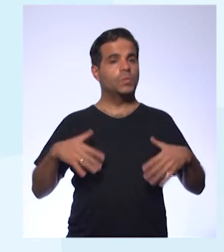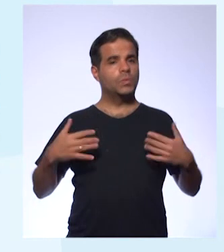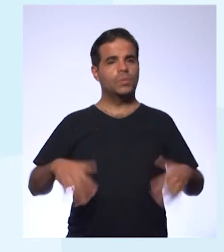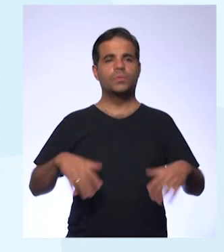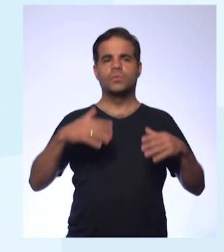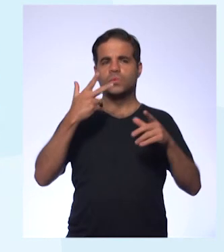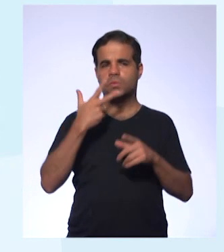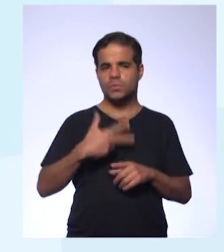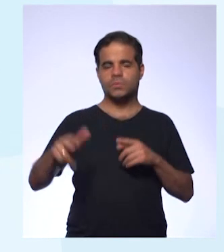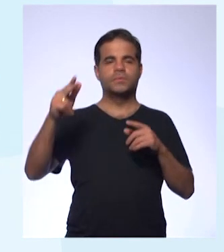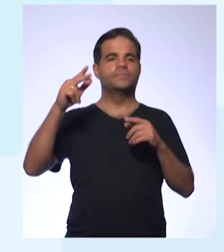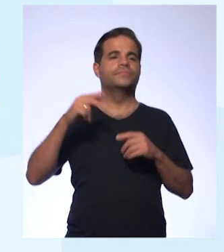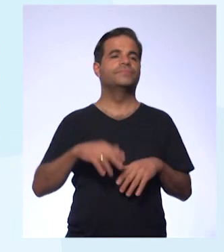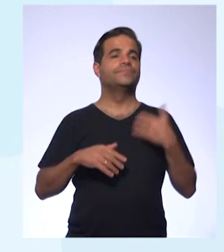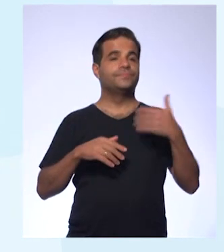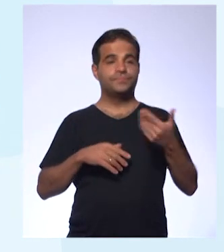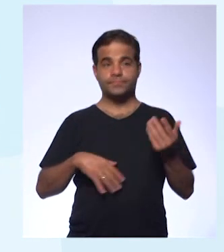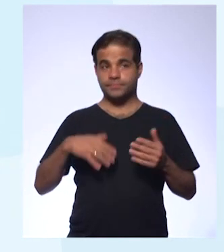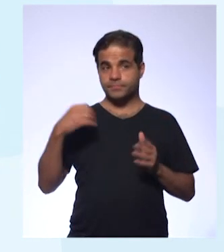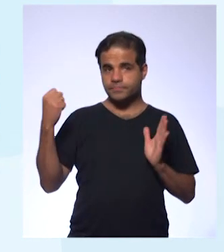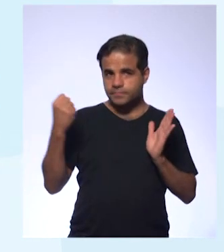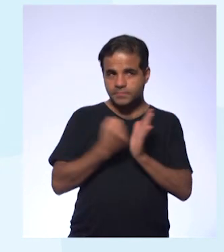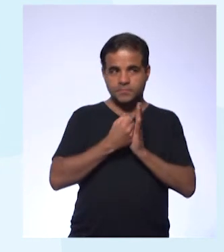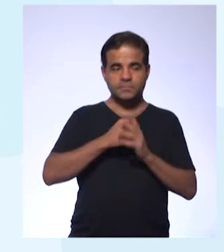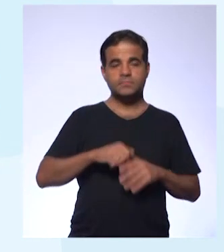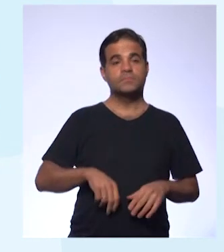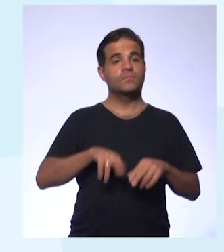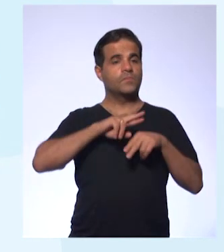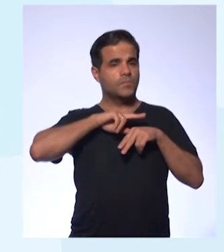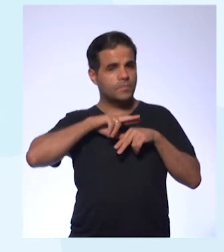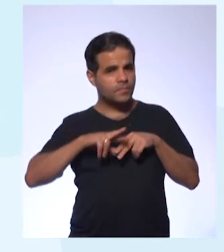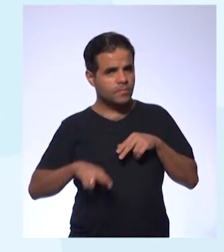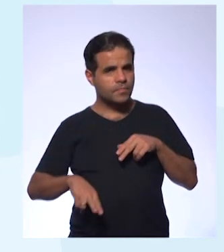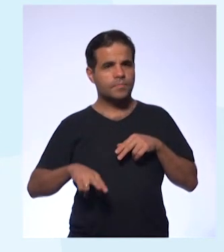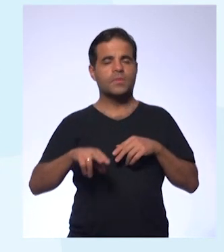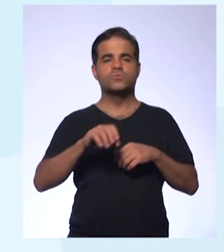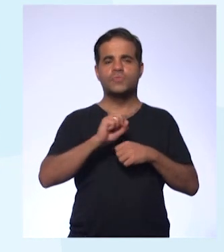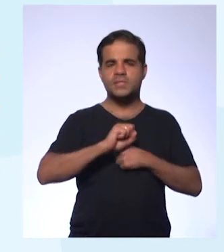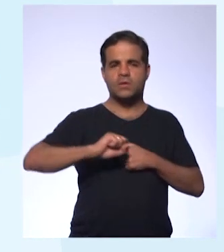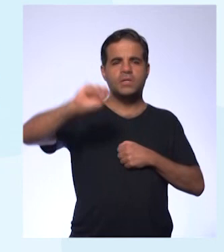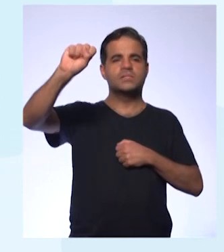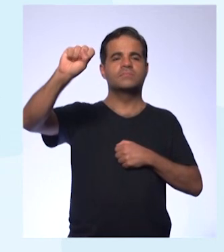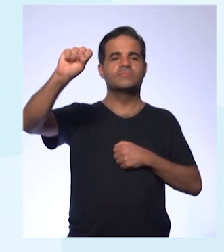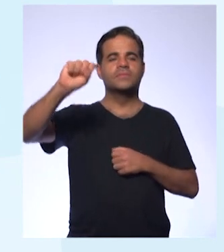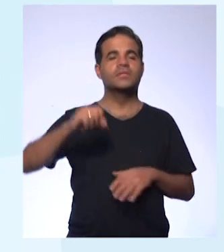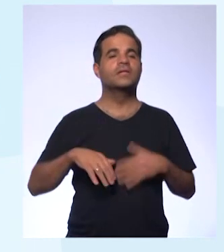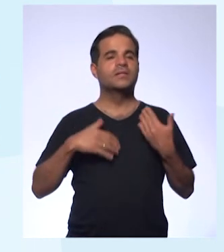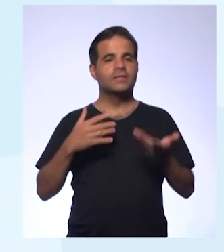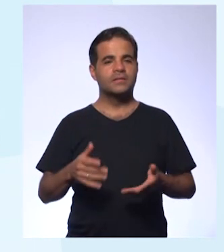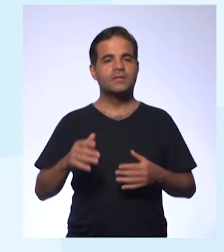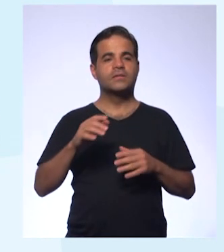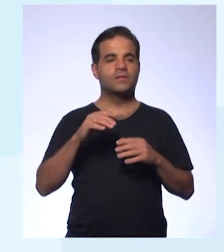Unidos. Depois vem lá em vermelho, um marco no gênero de filmes de super-heróis. De novo, Pantera Negra